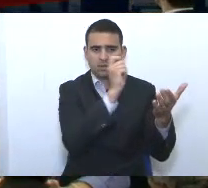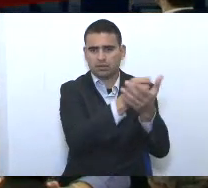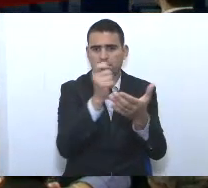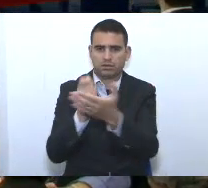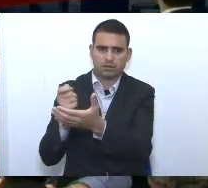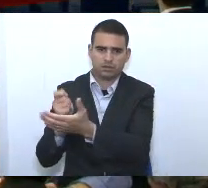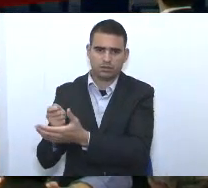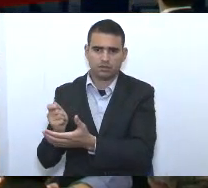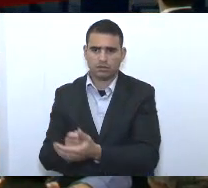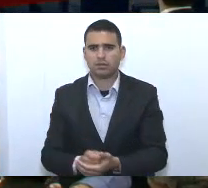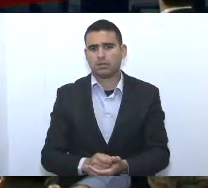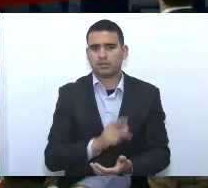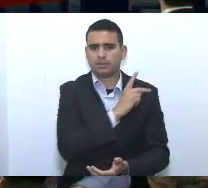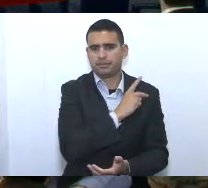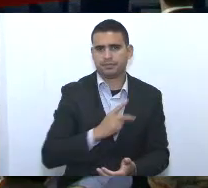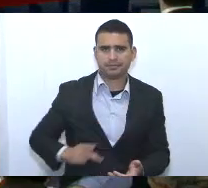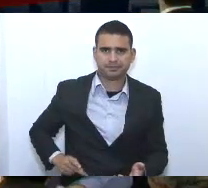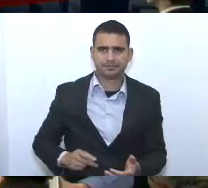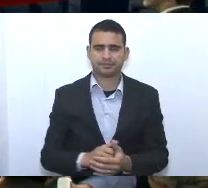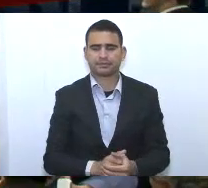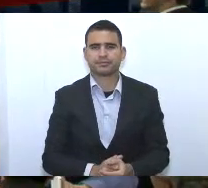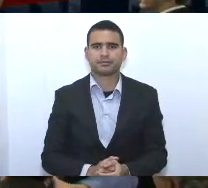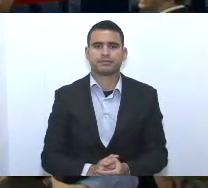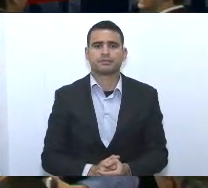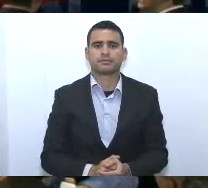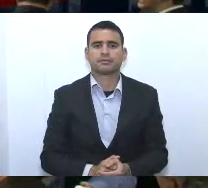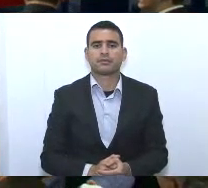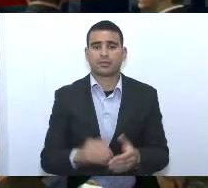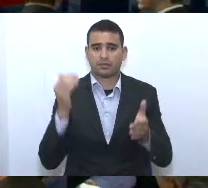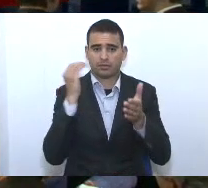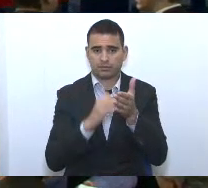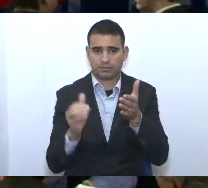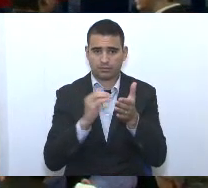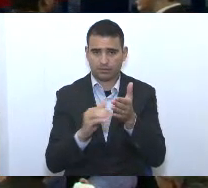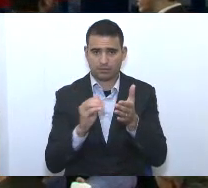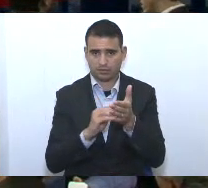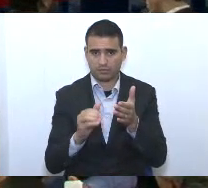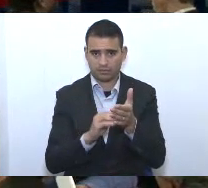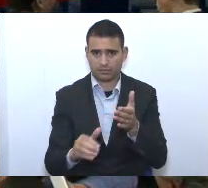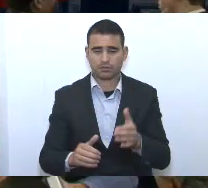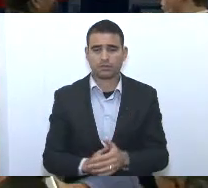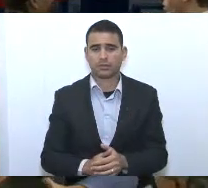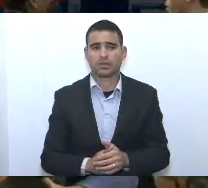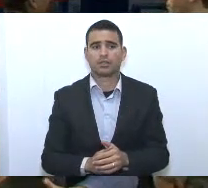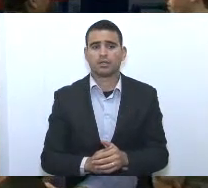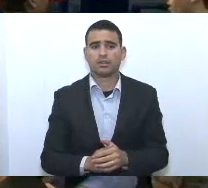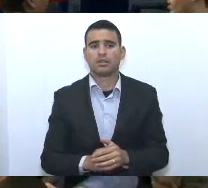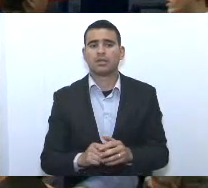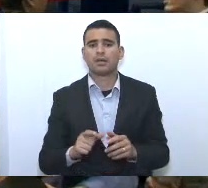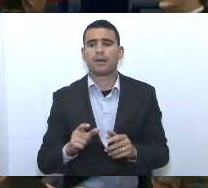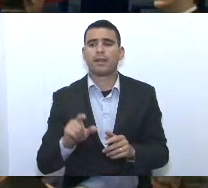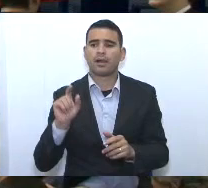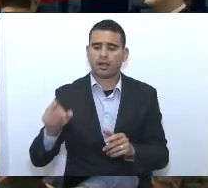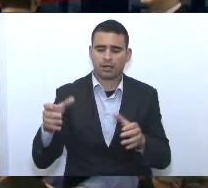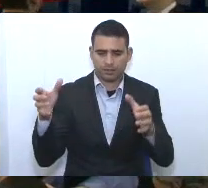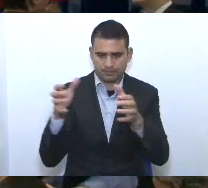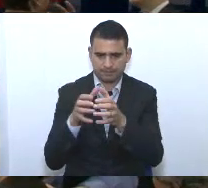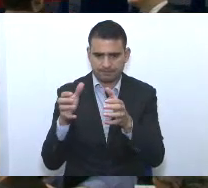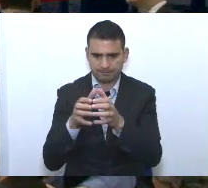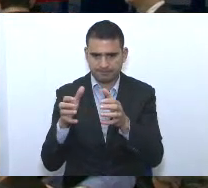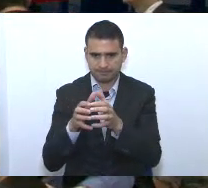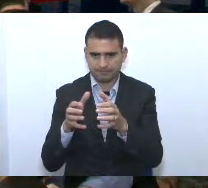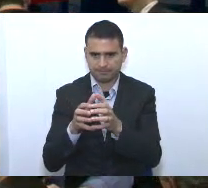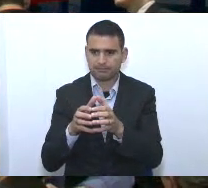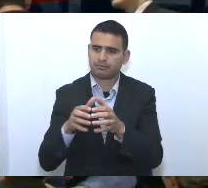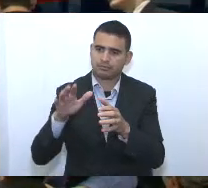da Prefeitura. A Secretaria de Assuntos Jurídicos constitui o núcleo central do sistema